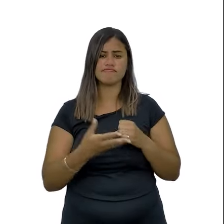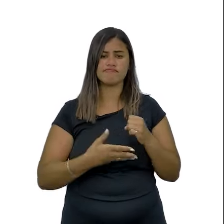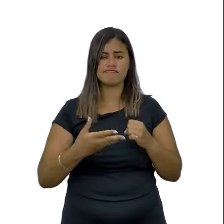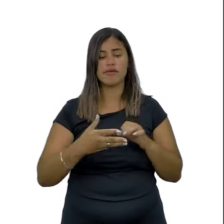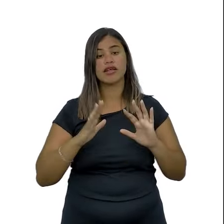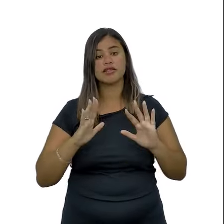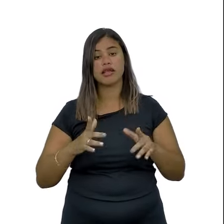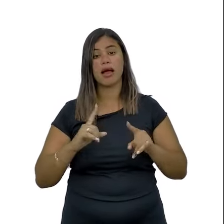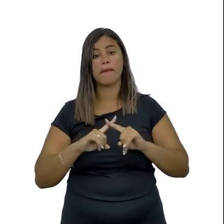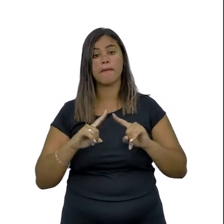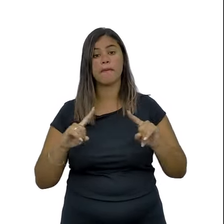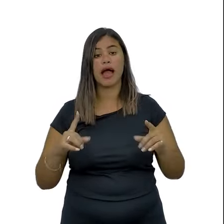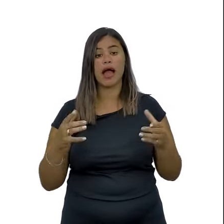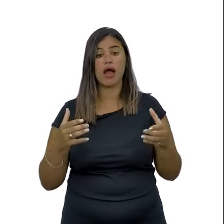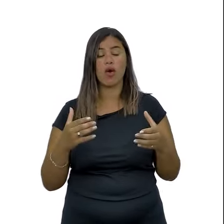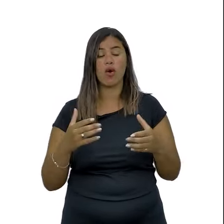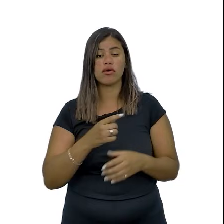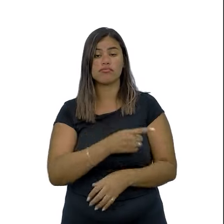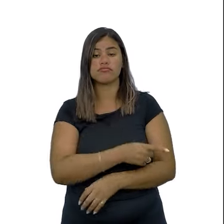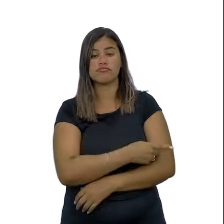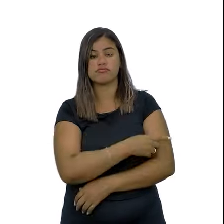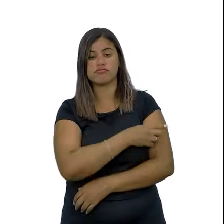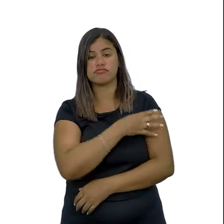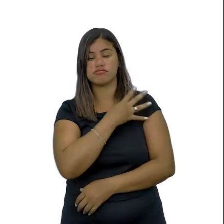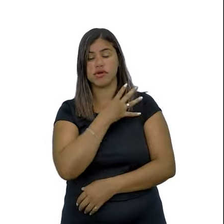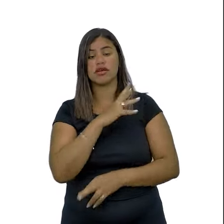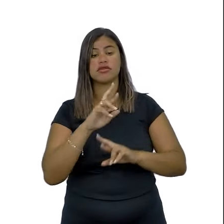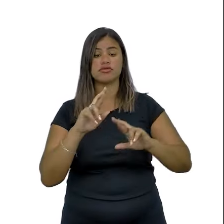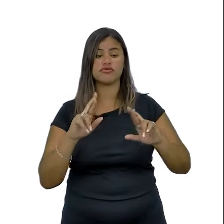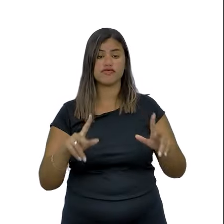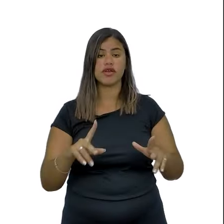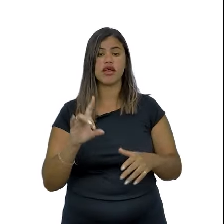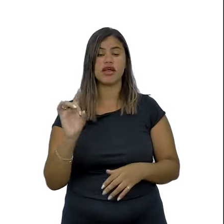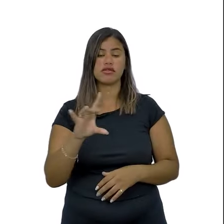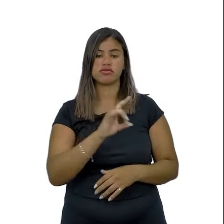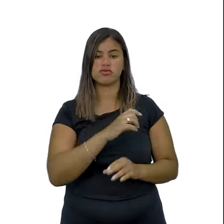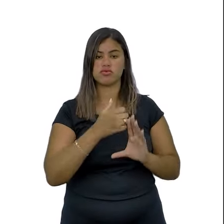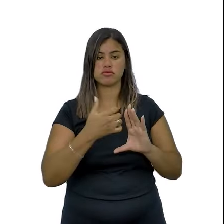estamos diante de uma nova turma que possui características